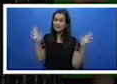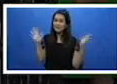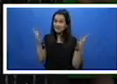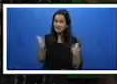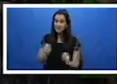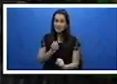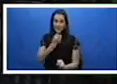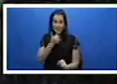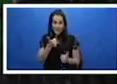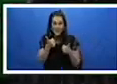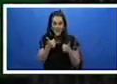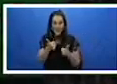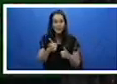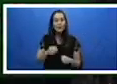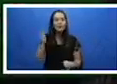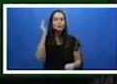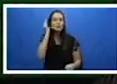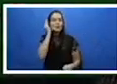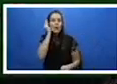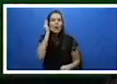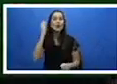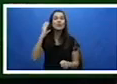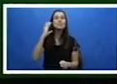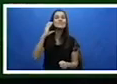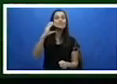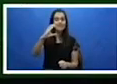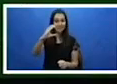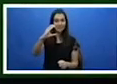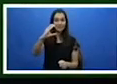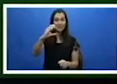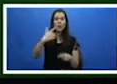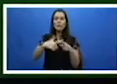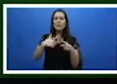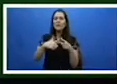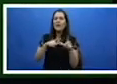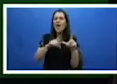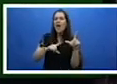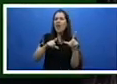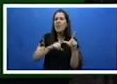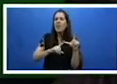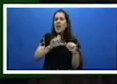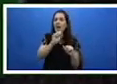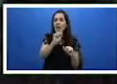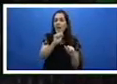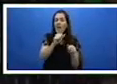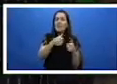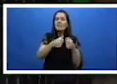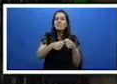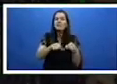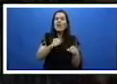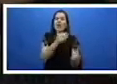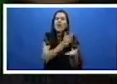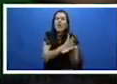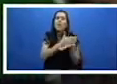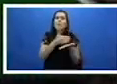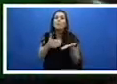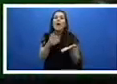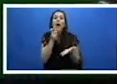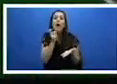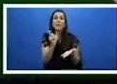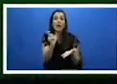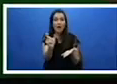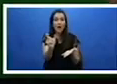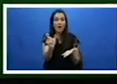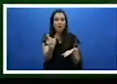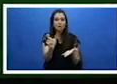Ah, som de C, porque a letra S está no começo das palavras, né? Por